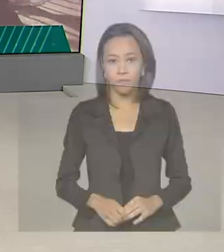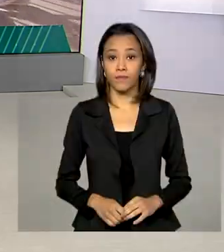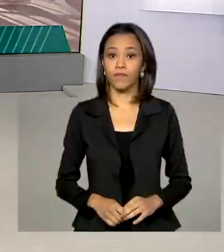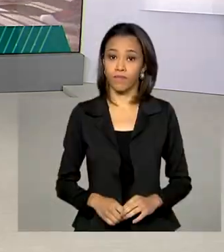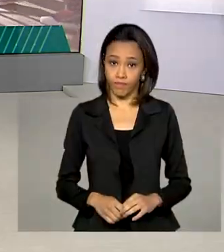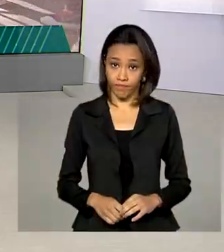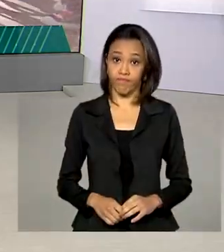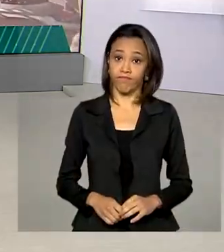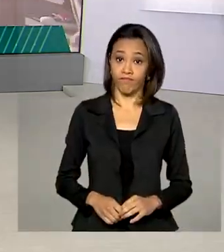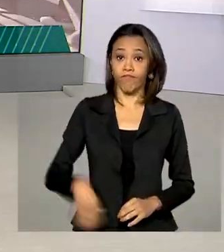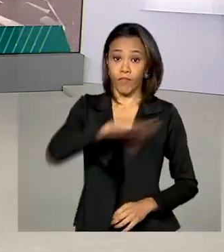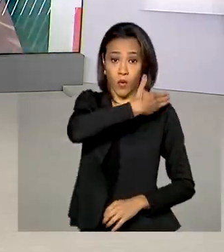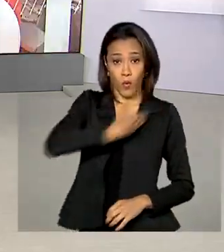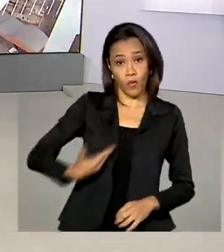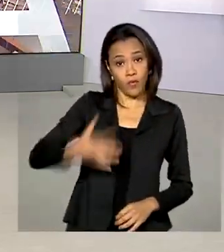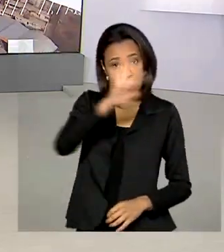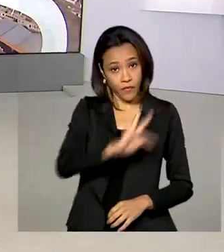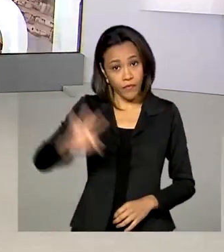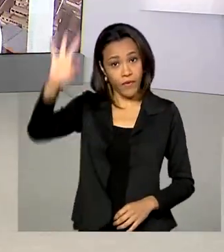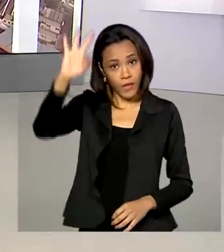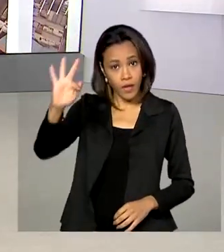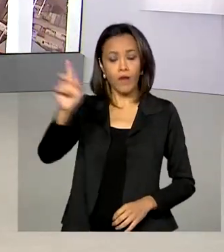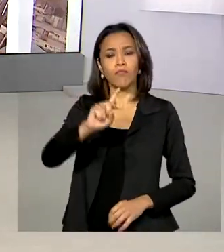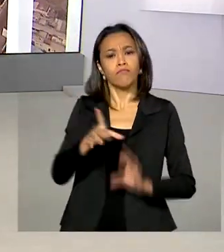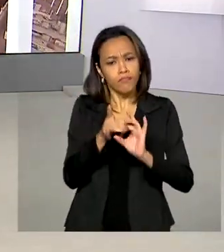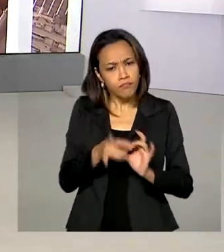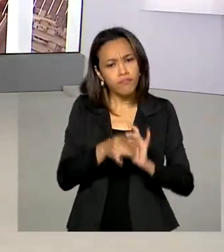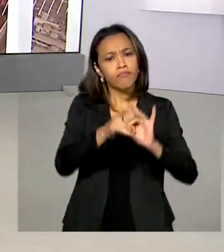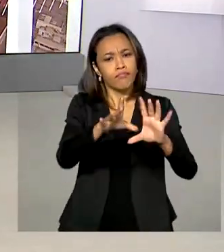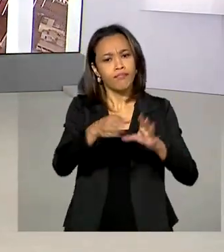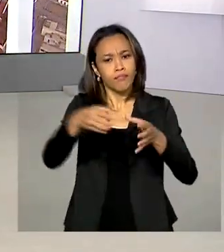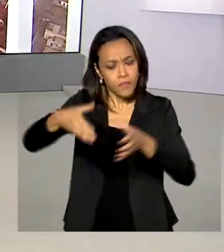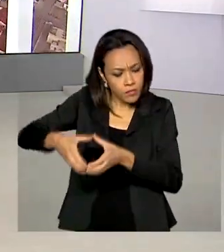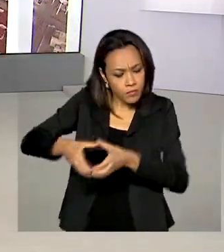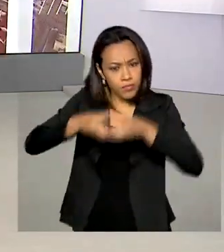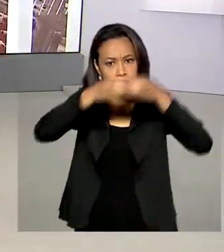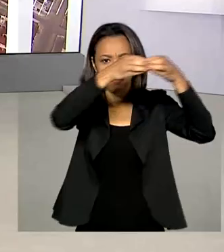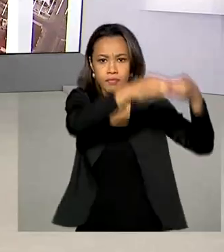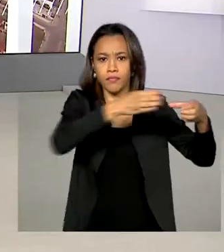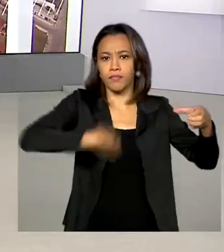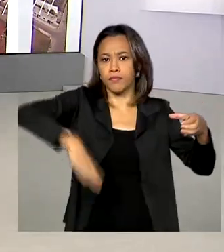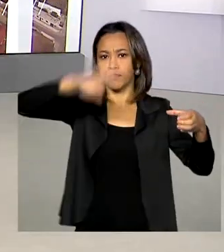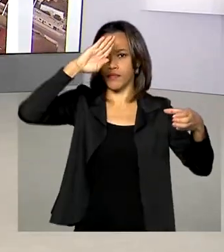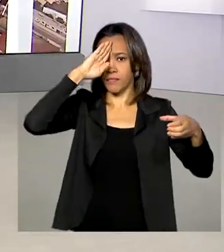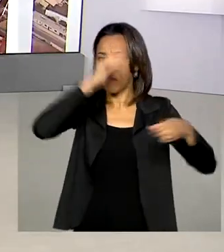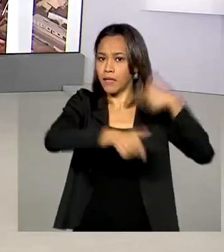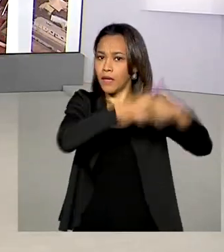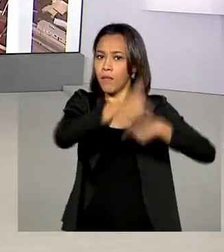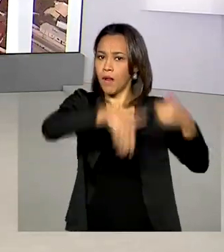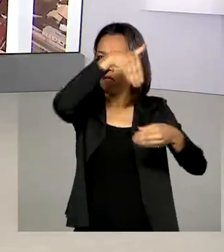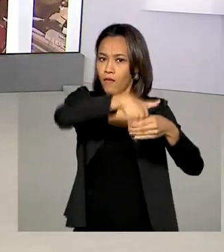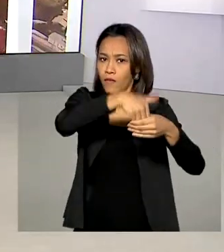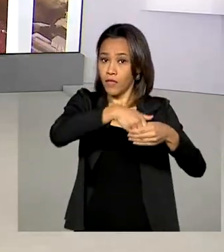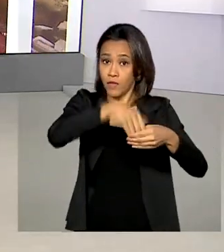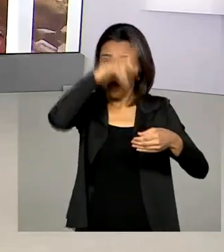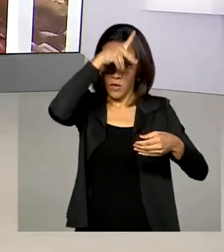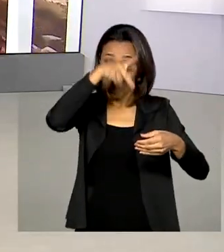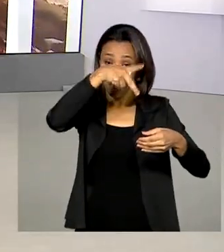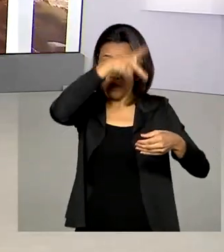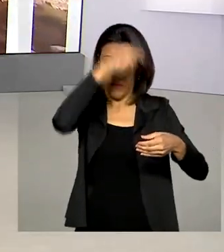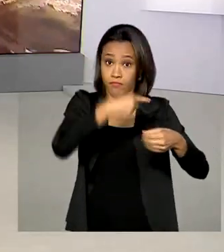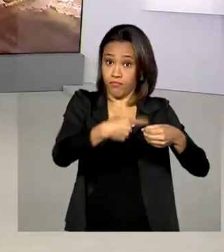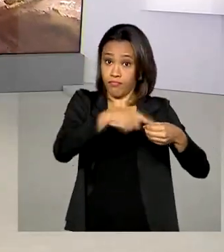O governo federal autorizou o emprego das Forças Armadas nas eleições municipais deste ano, marcadas para novembro.